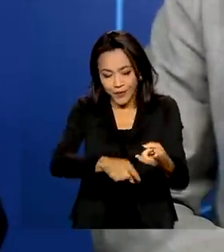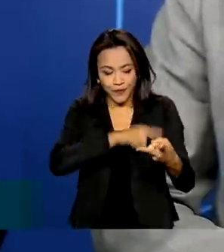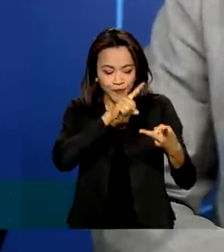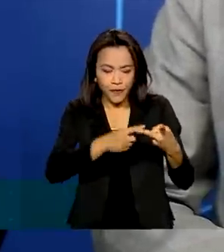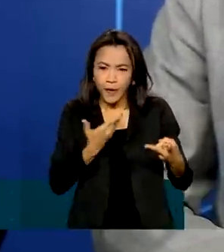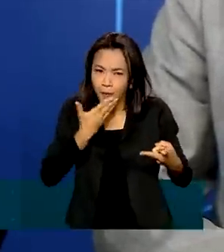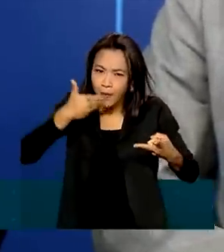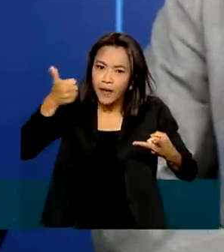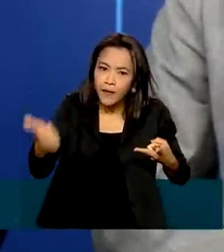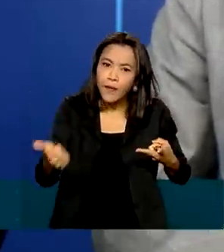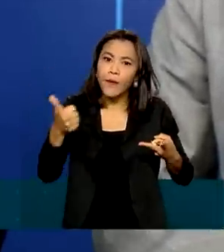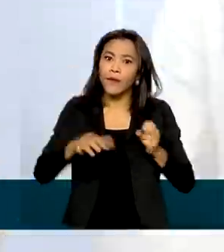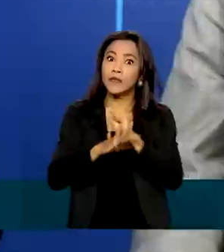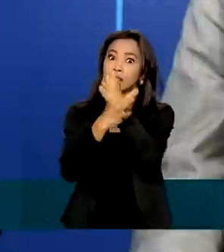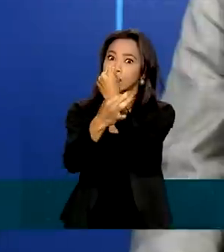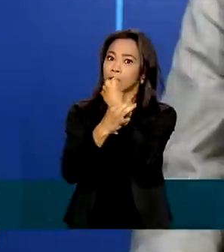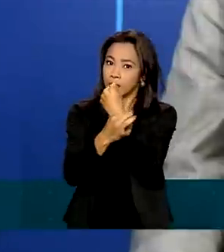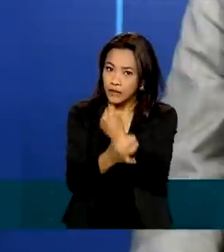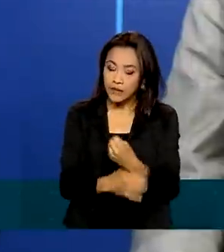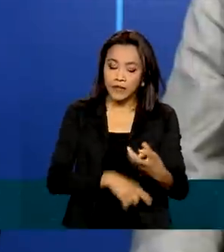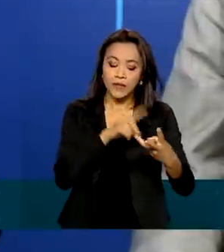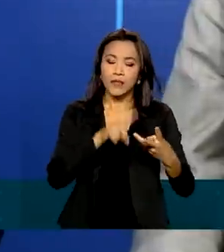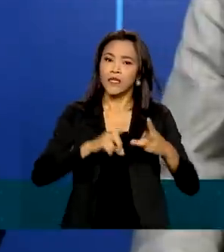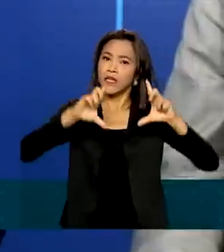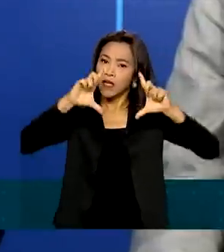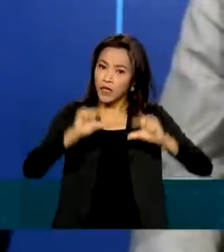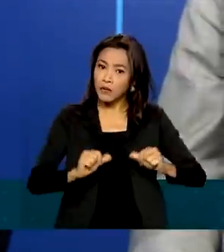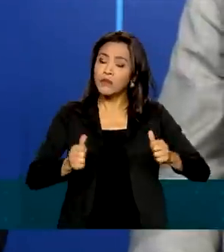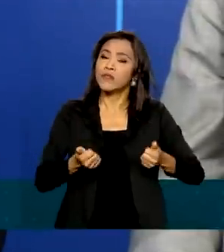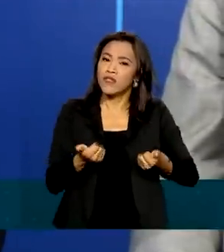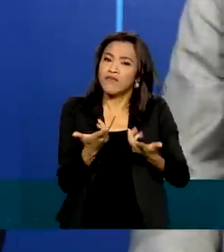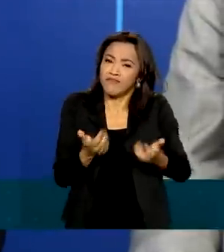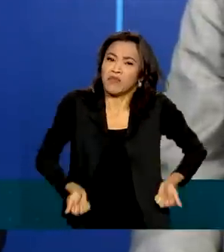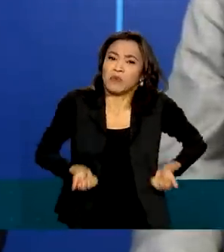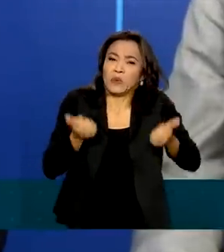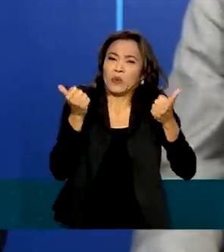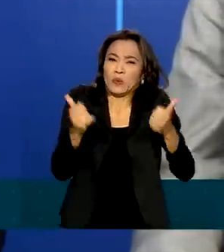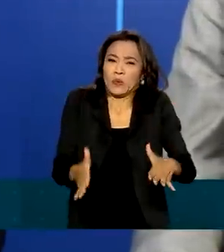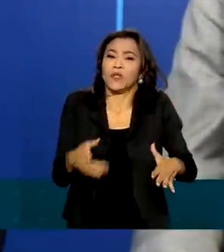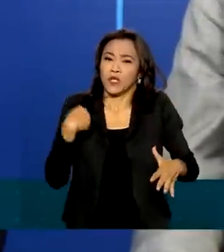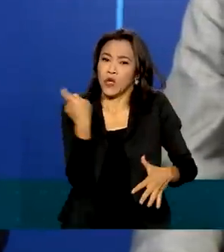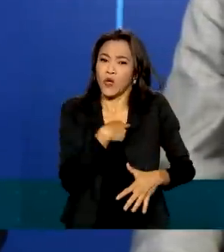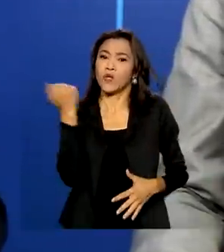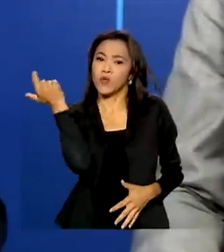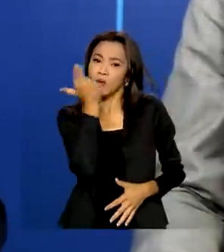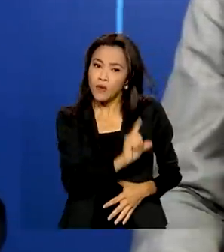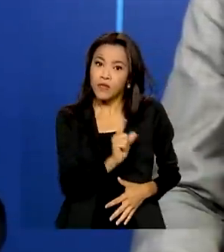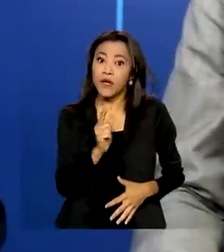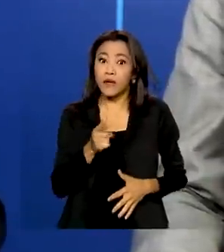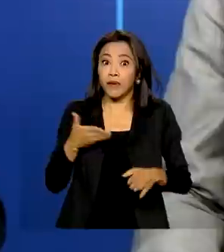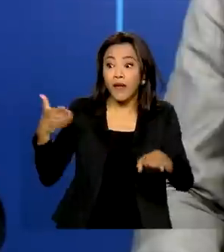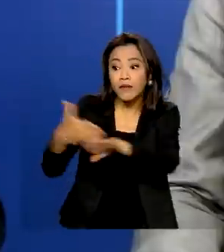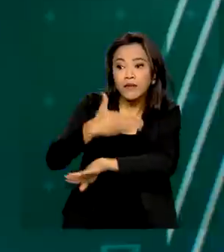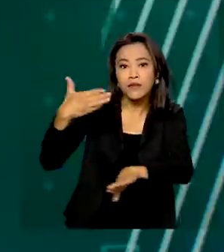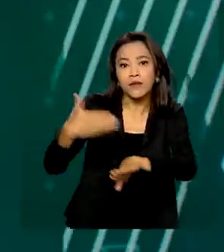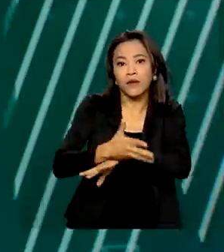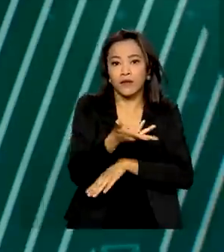ainda maior dos níveis de segurança e é reduzindo o custo que a gente de fato consegue universalizar o acesso ao